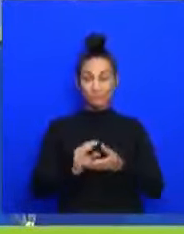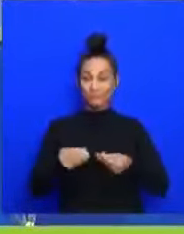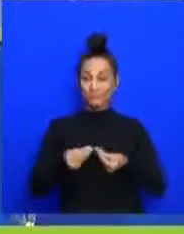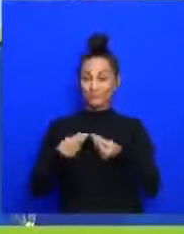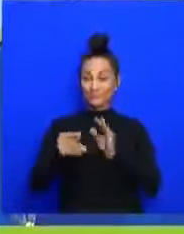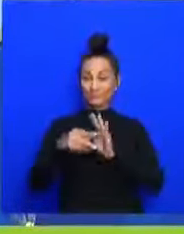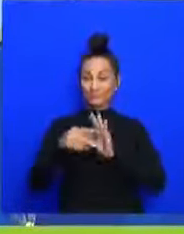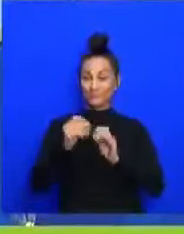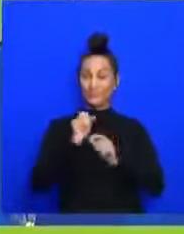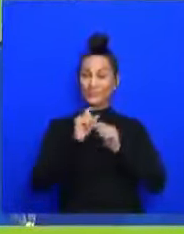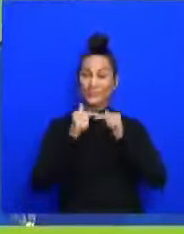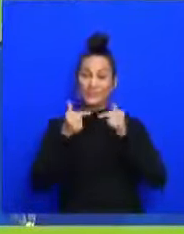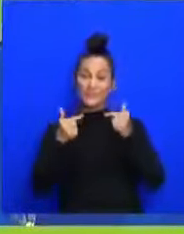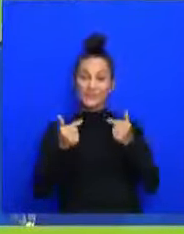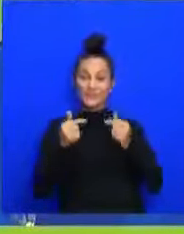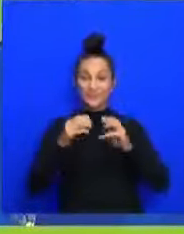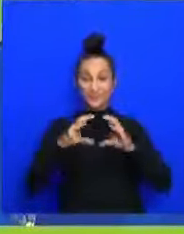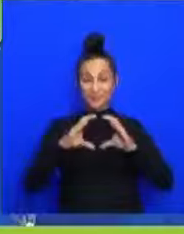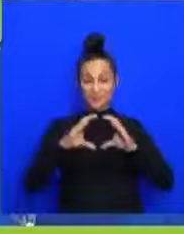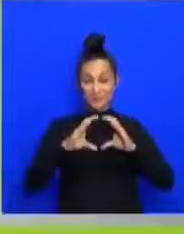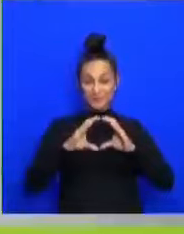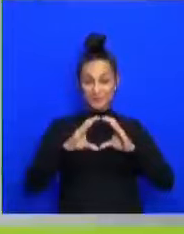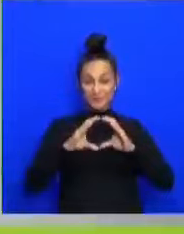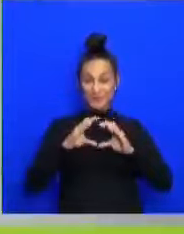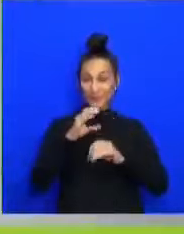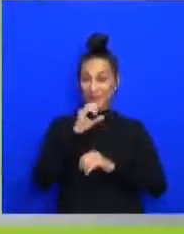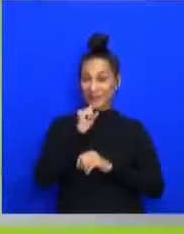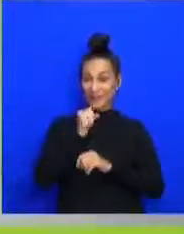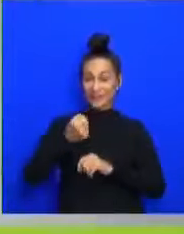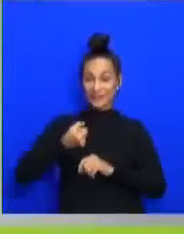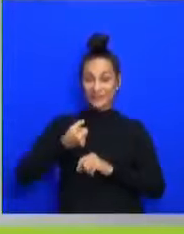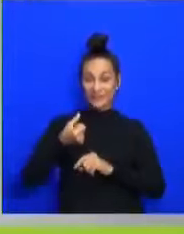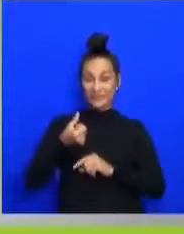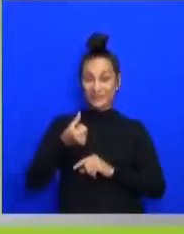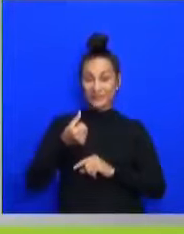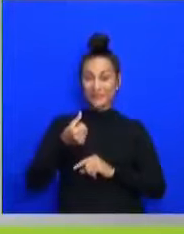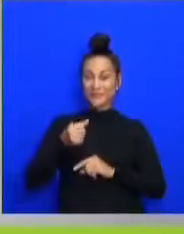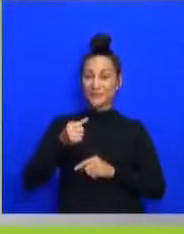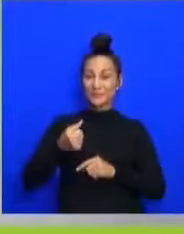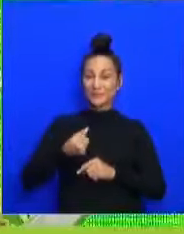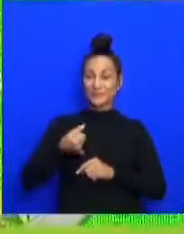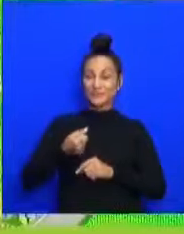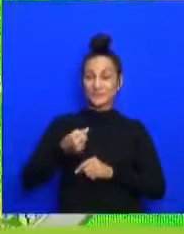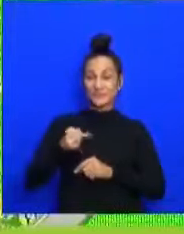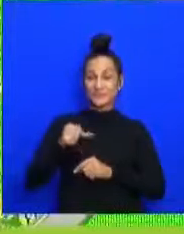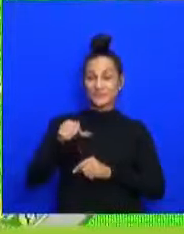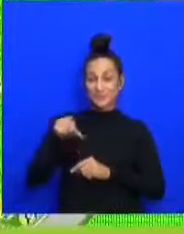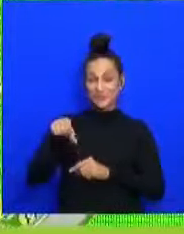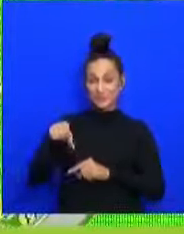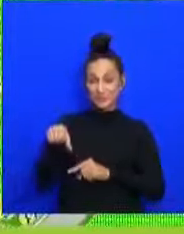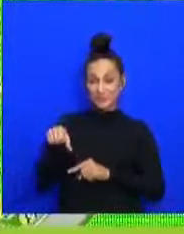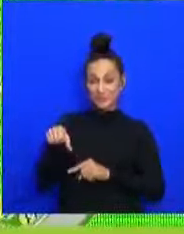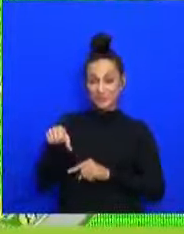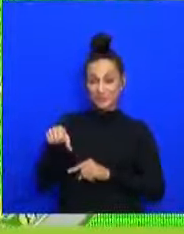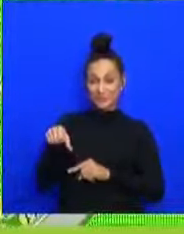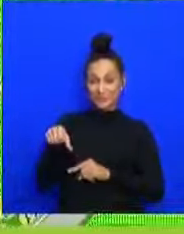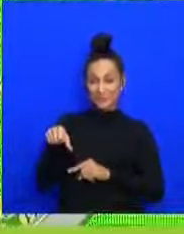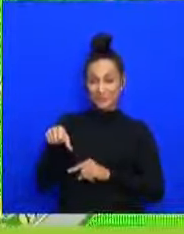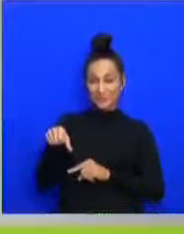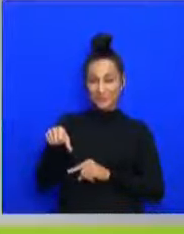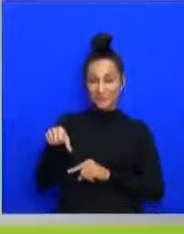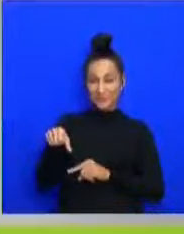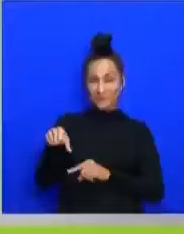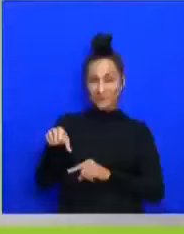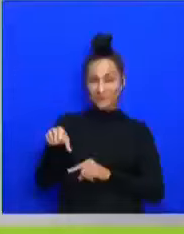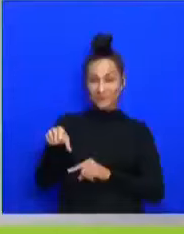você. Boa sorte. Bola laranja, número 9, com o traço